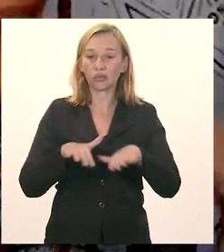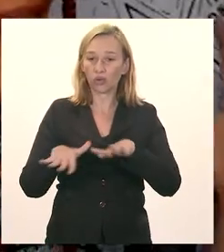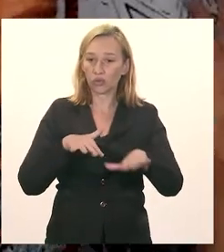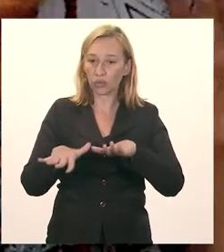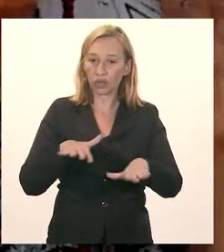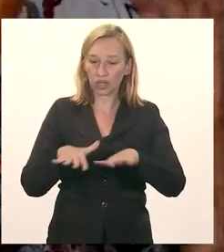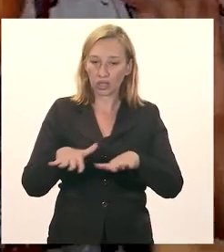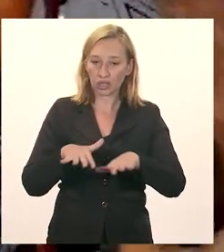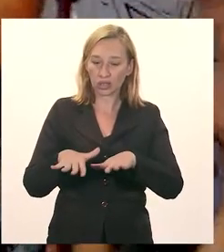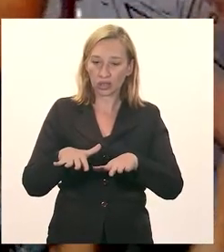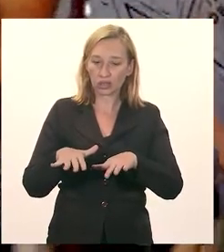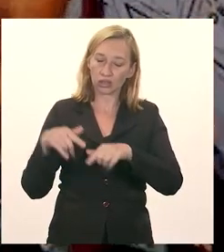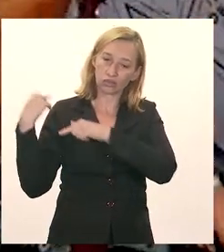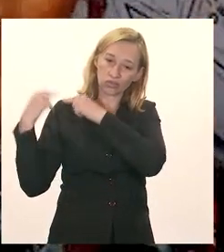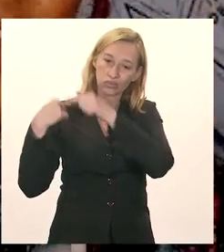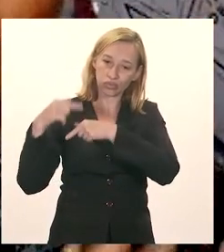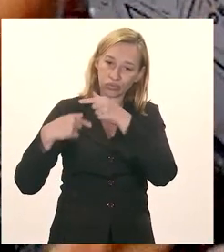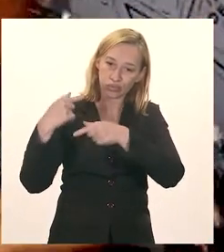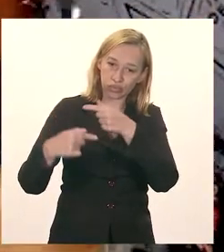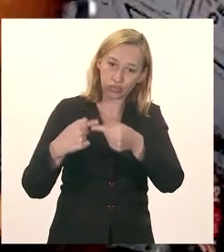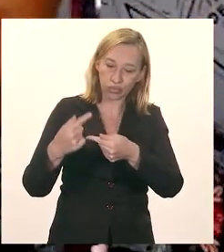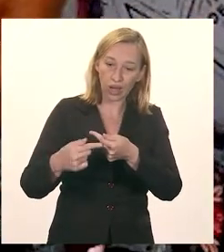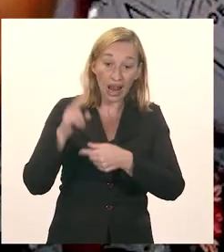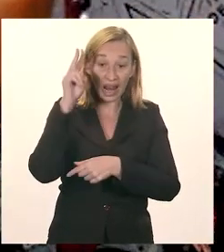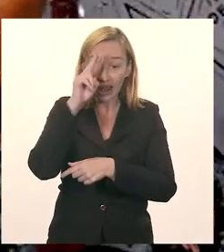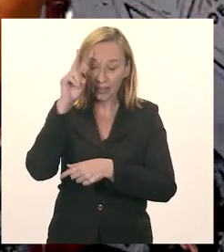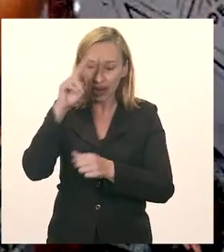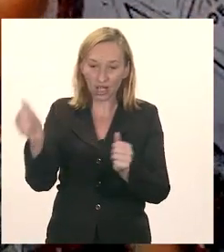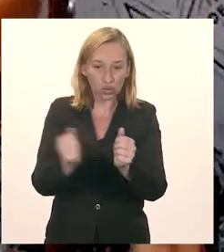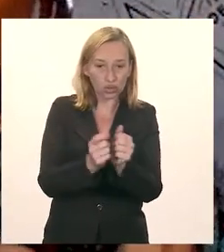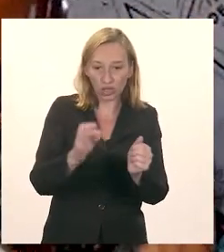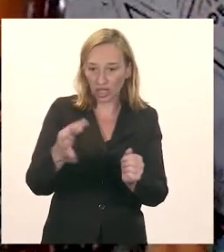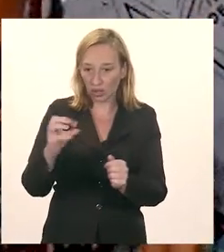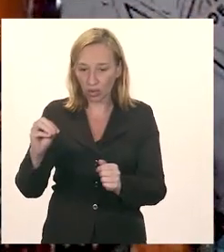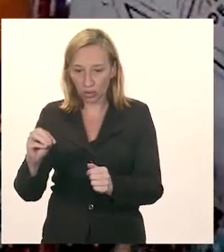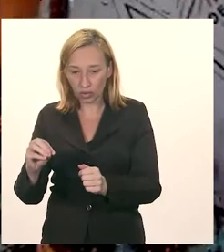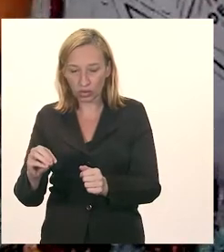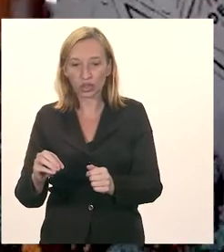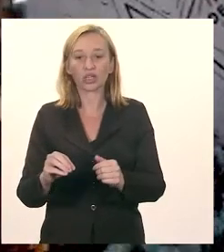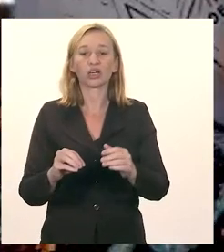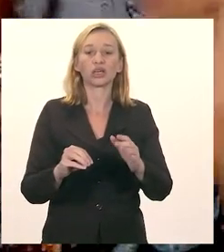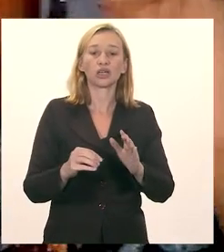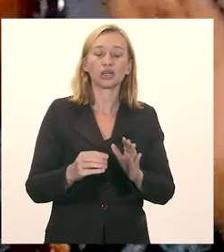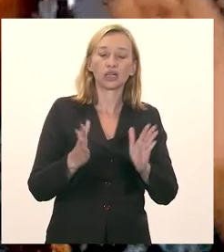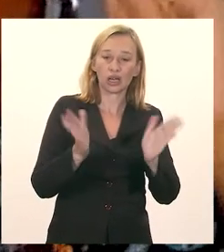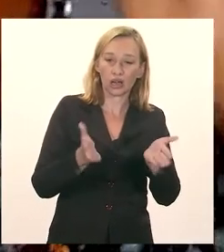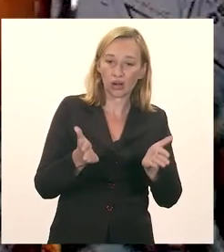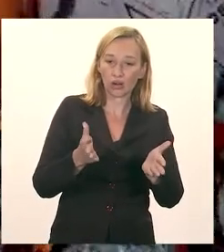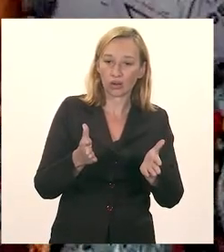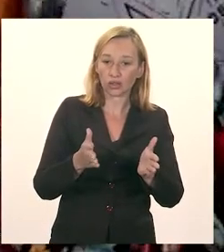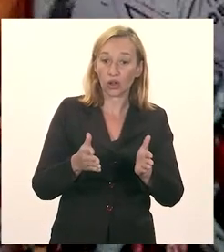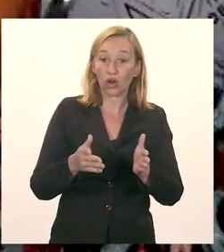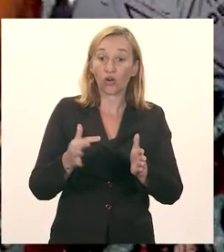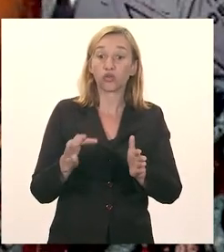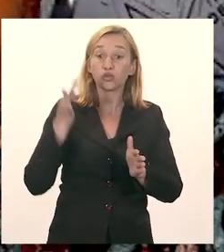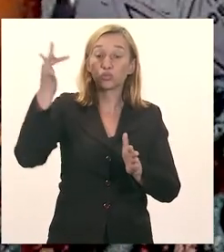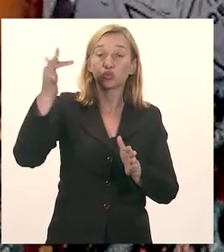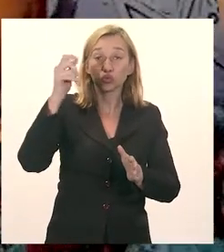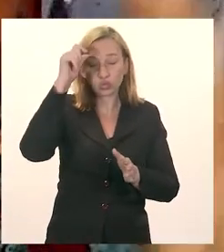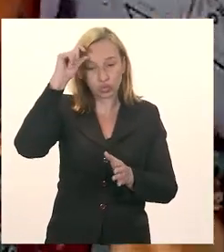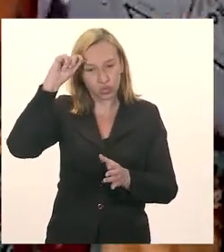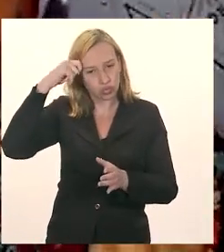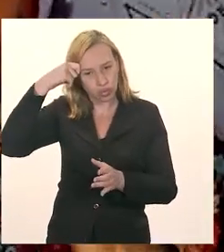você trazer o ancestral junto com o tecnológico, o atual, e projetar futuros